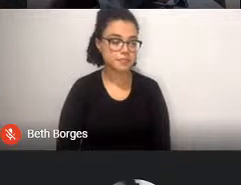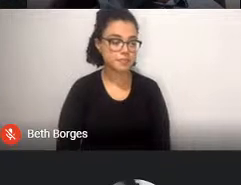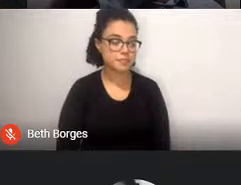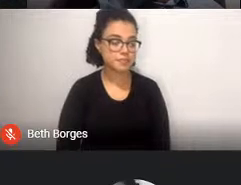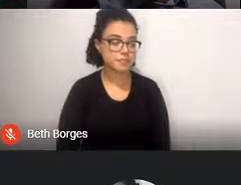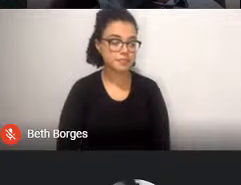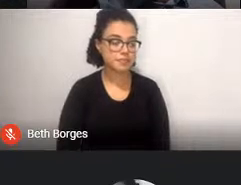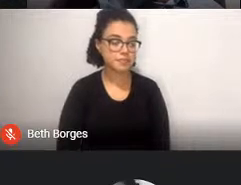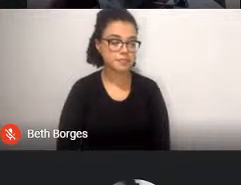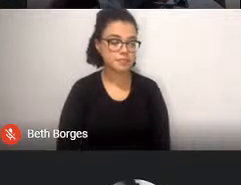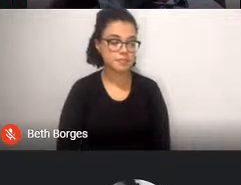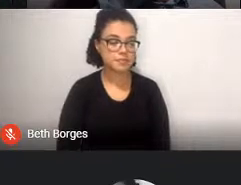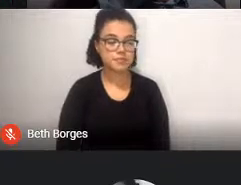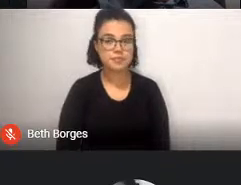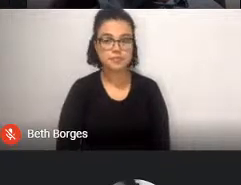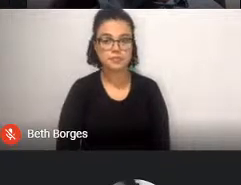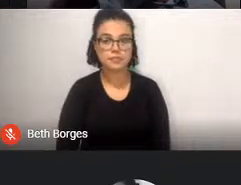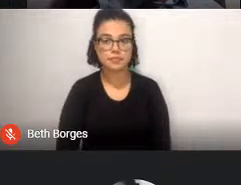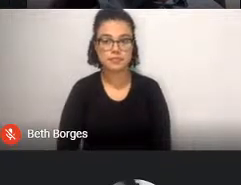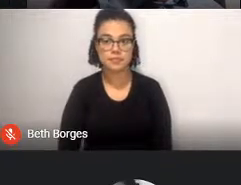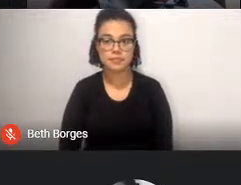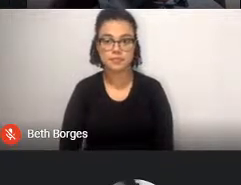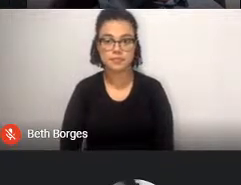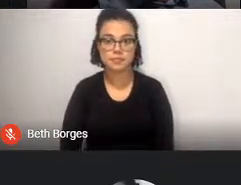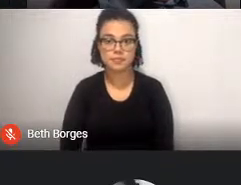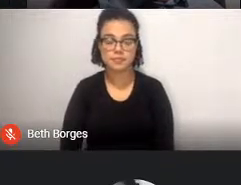Obrigado. Só mais uma clicada.